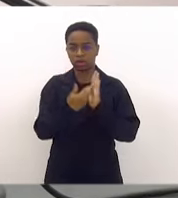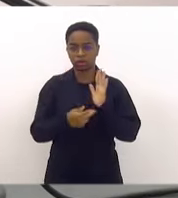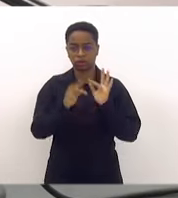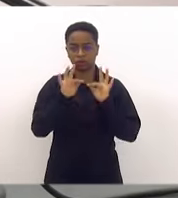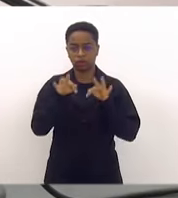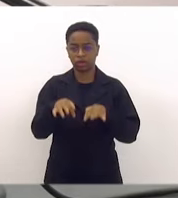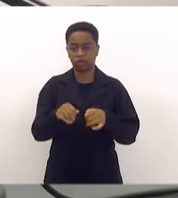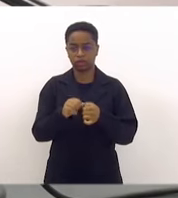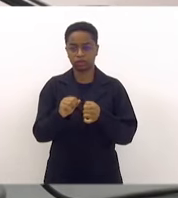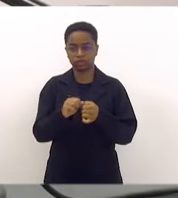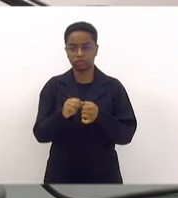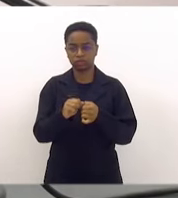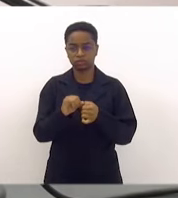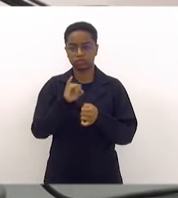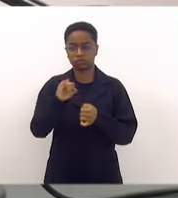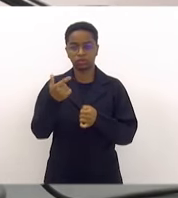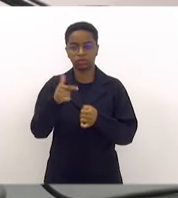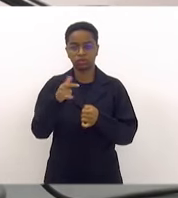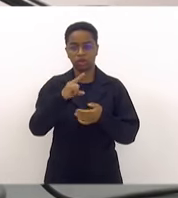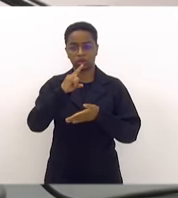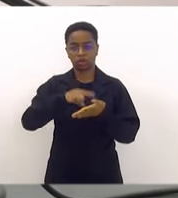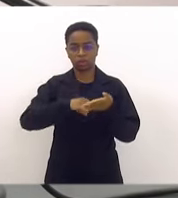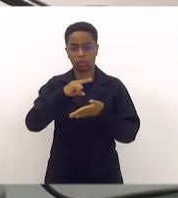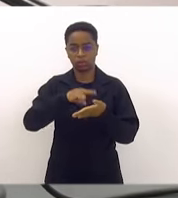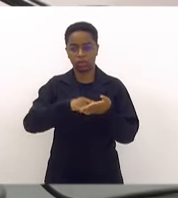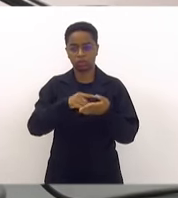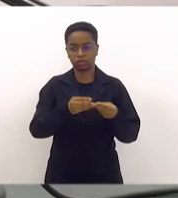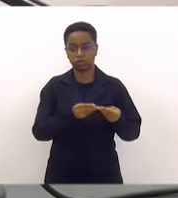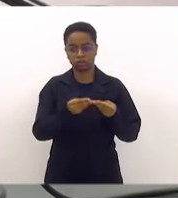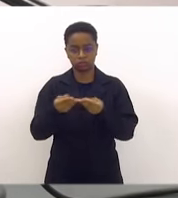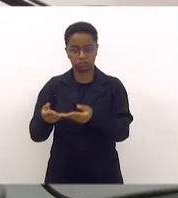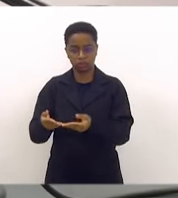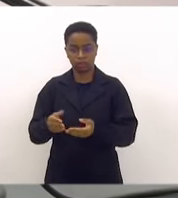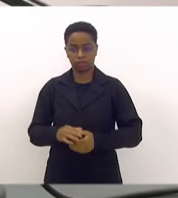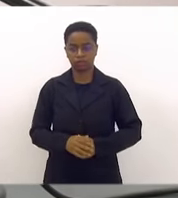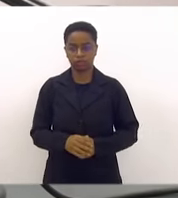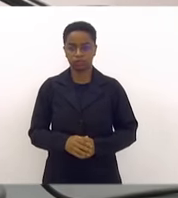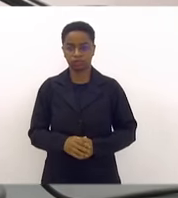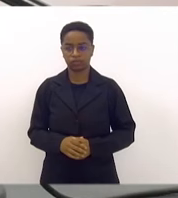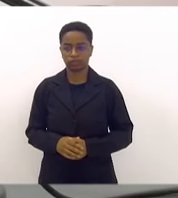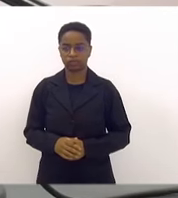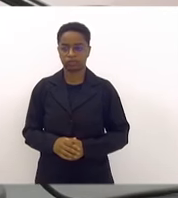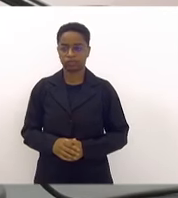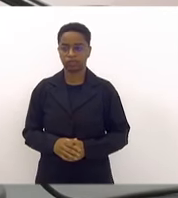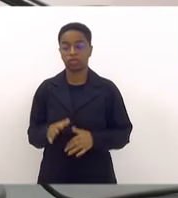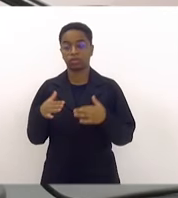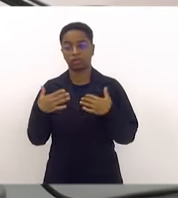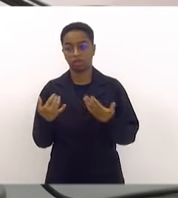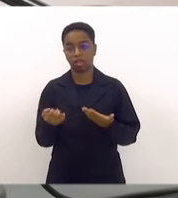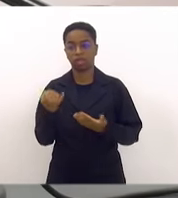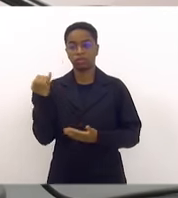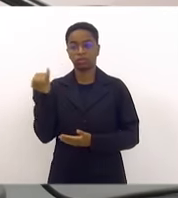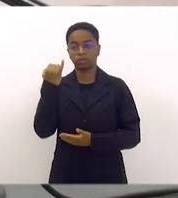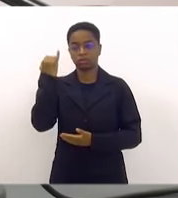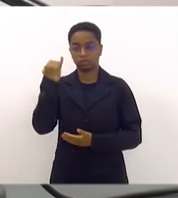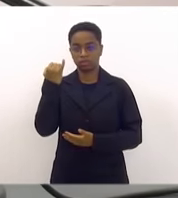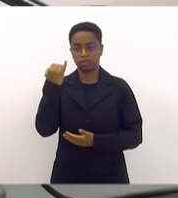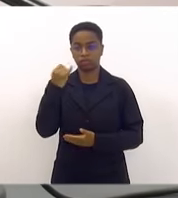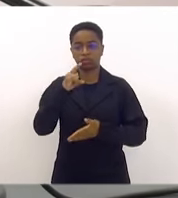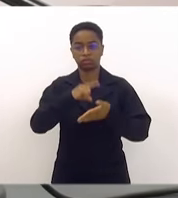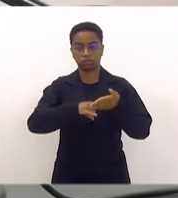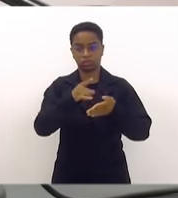final sem ter toda a documentação solicitada então é importante que esse